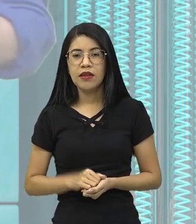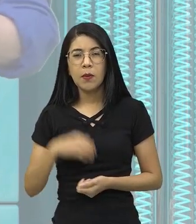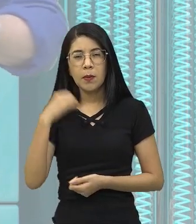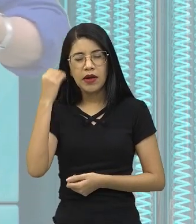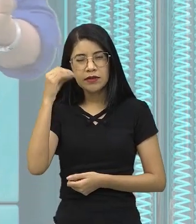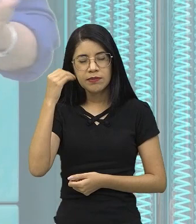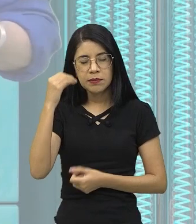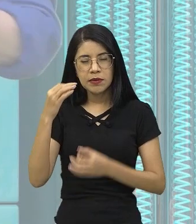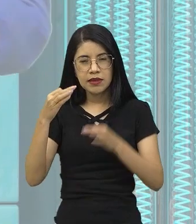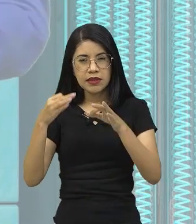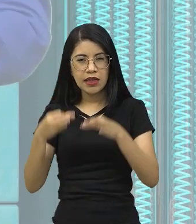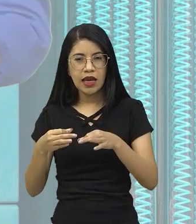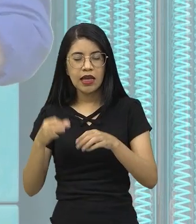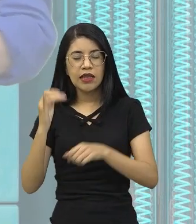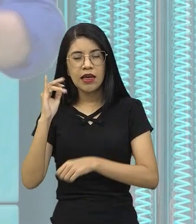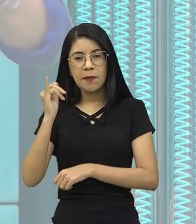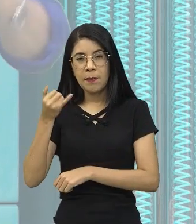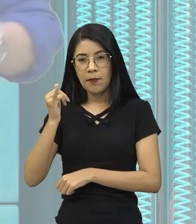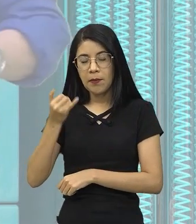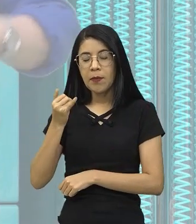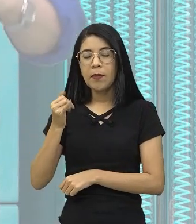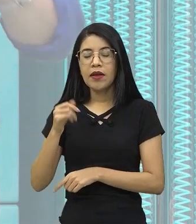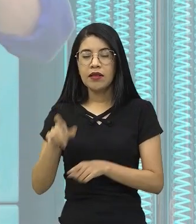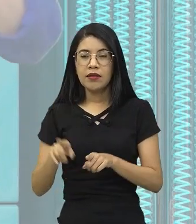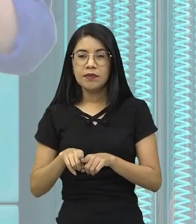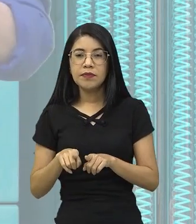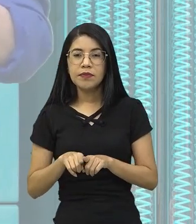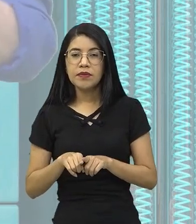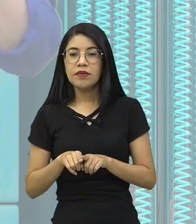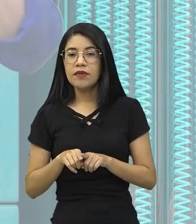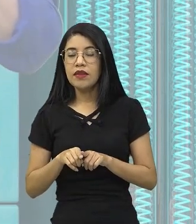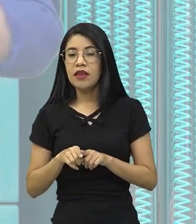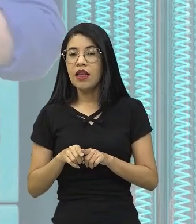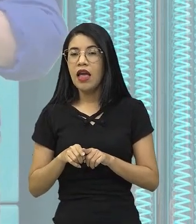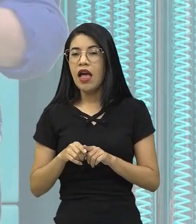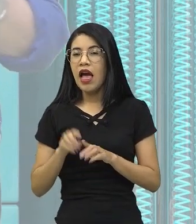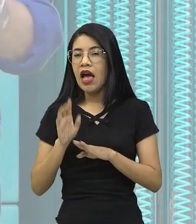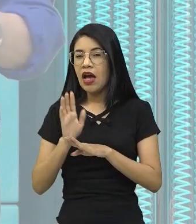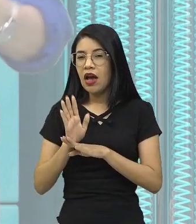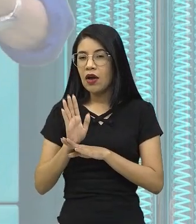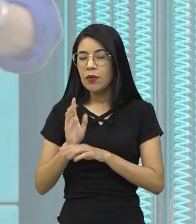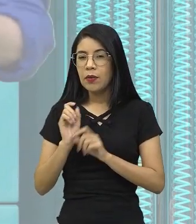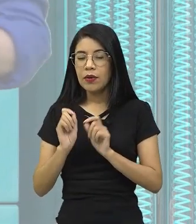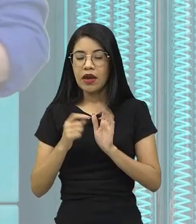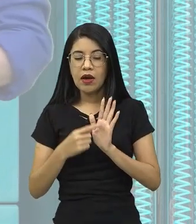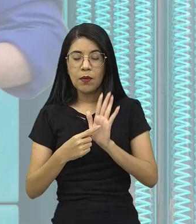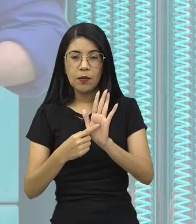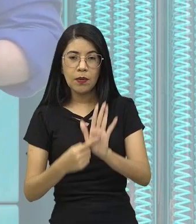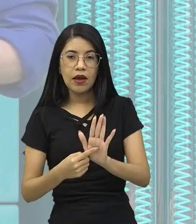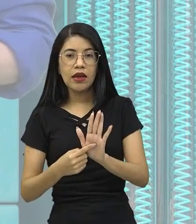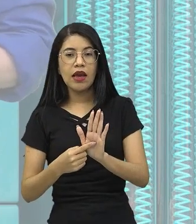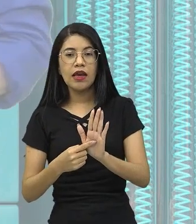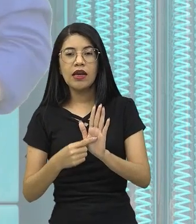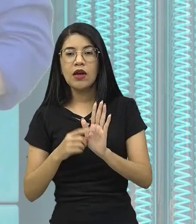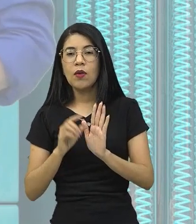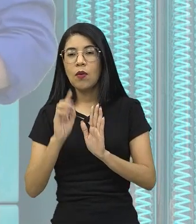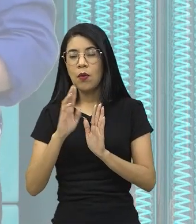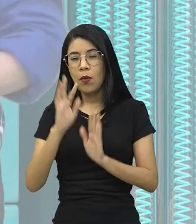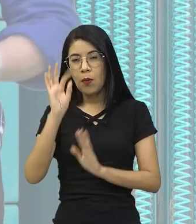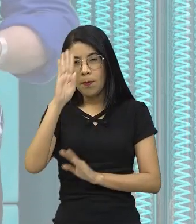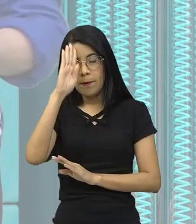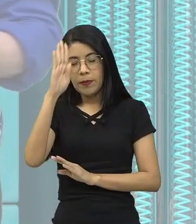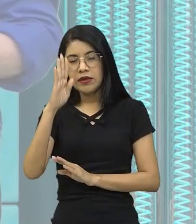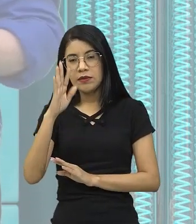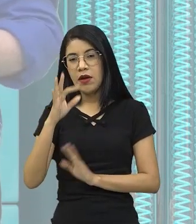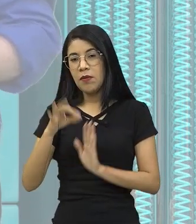experiências, da narração da experiência da Maria, ajuda a transmitir a mensagem central, a ideia